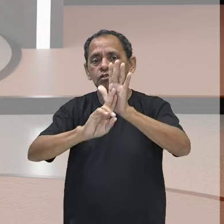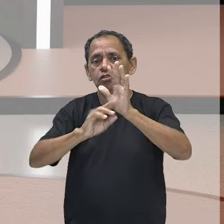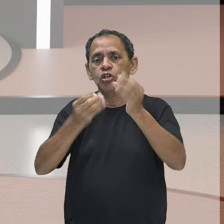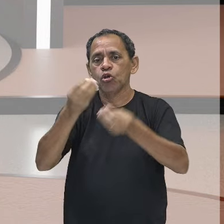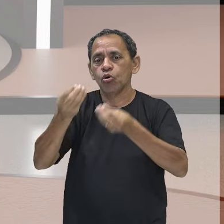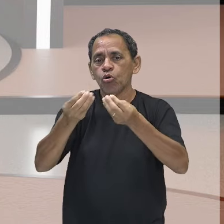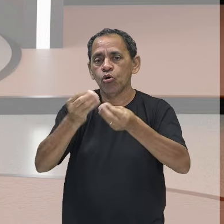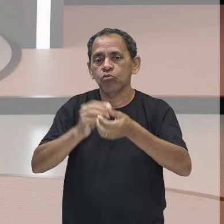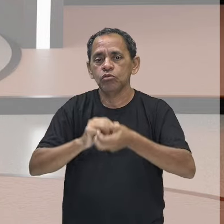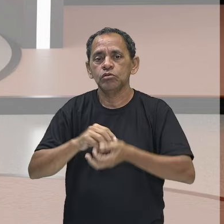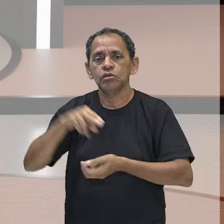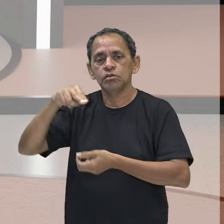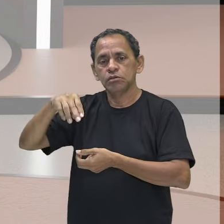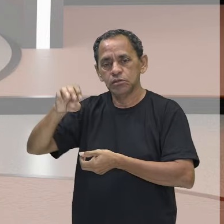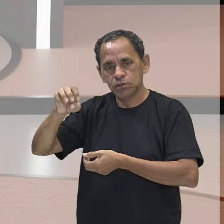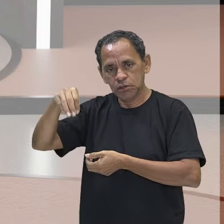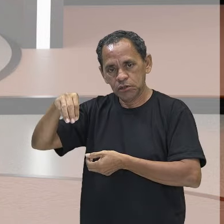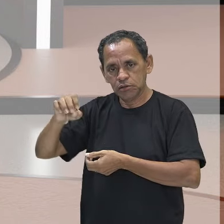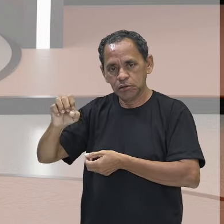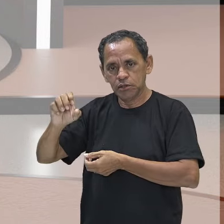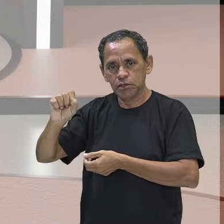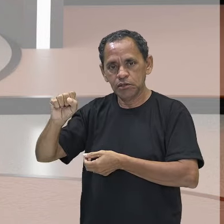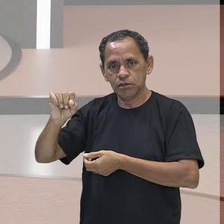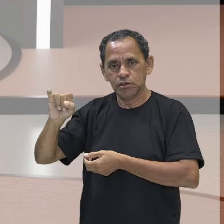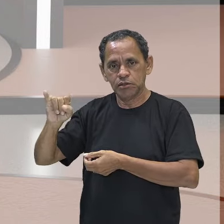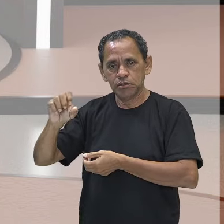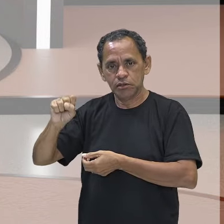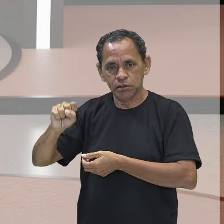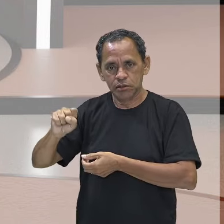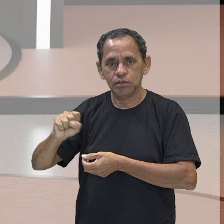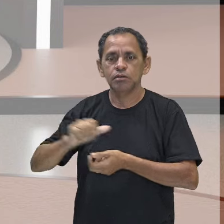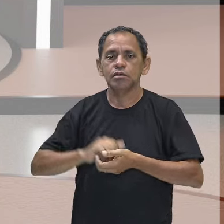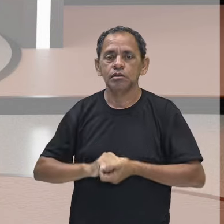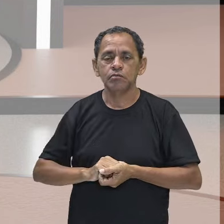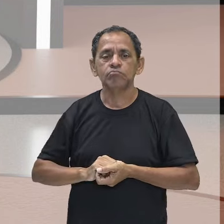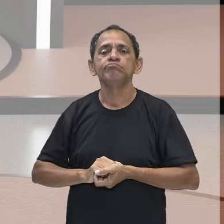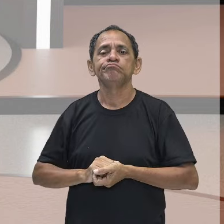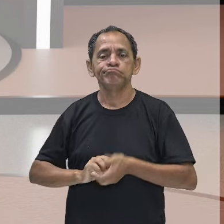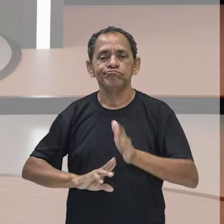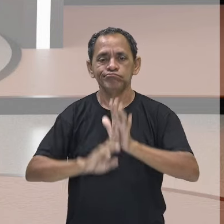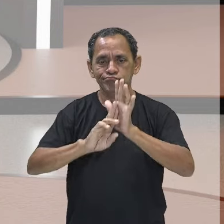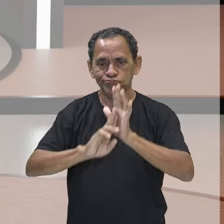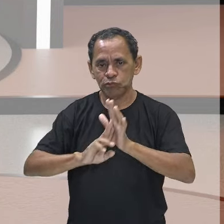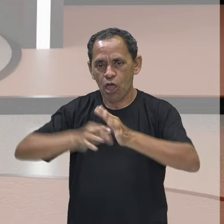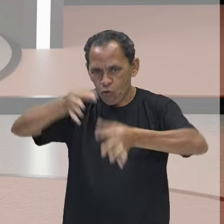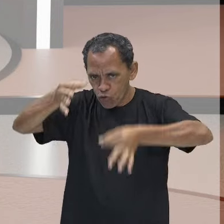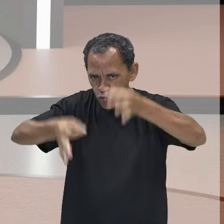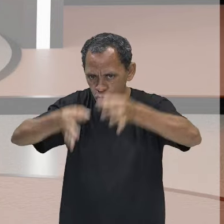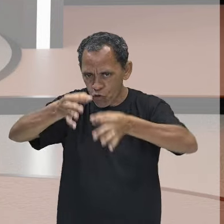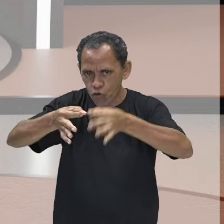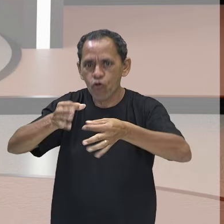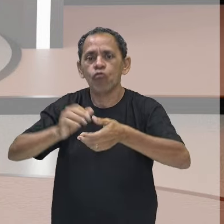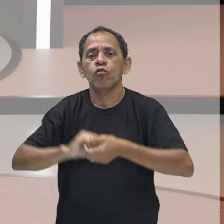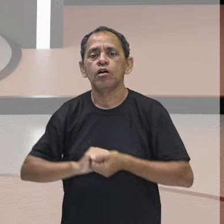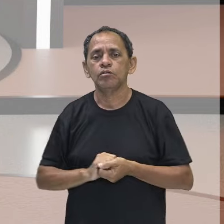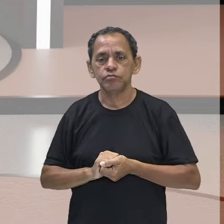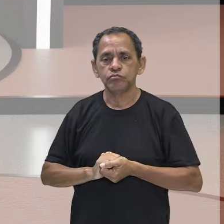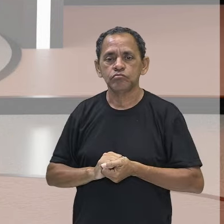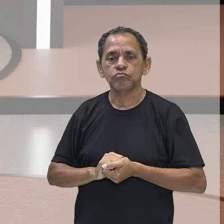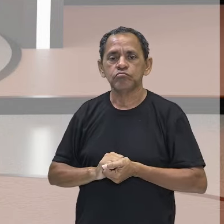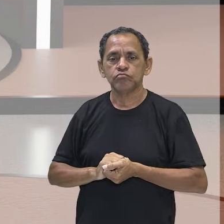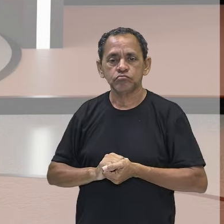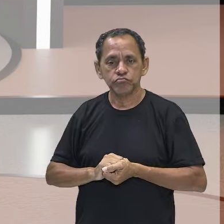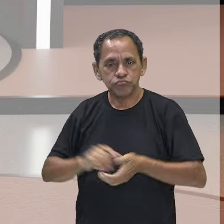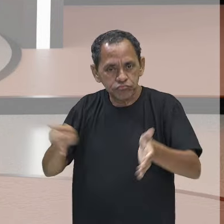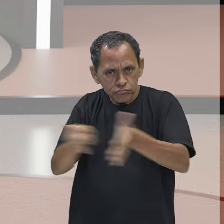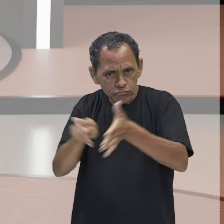grego Nêmesis, tá, gente? Representava a justiça, era a deusa romana que personificava a própria